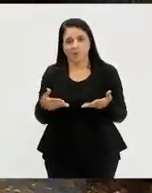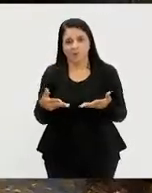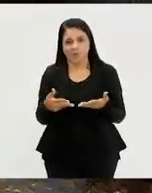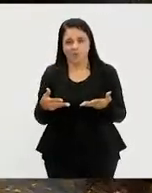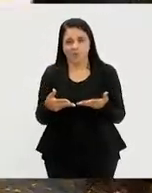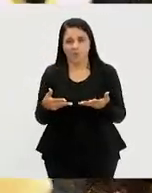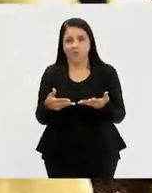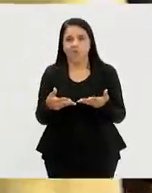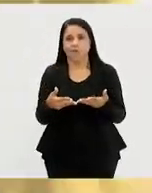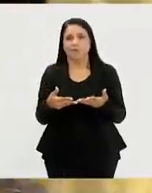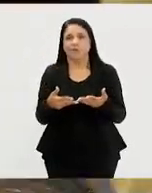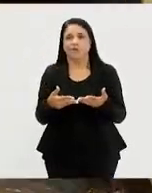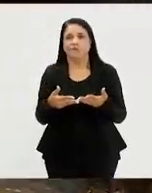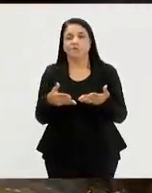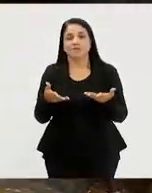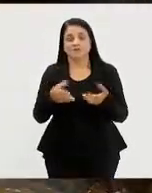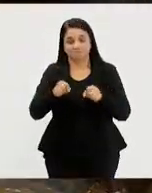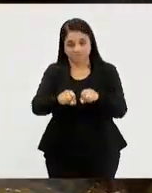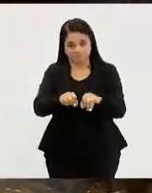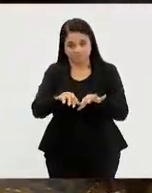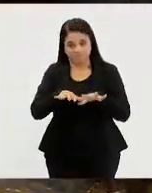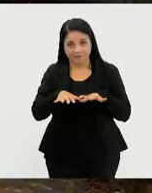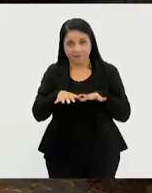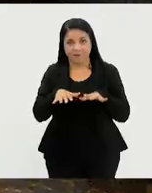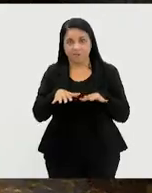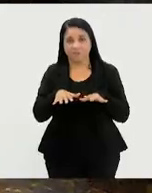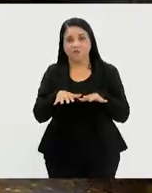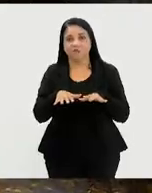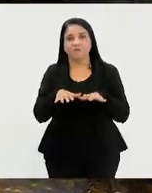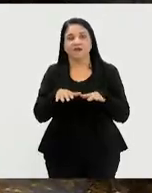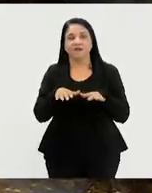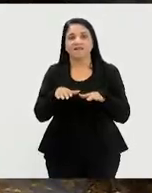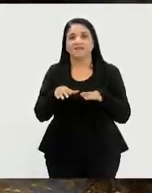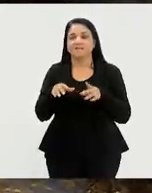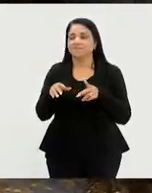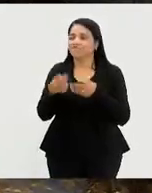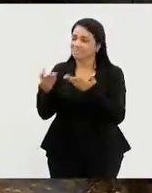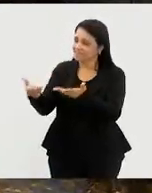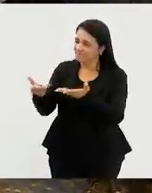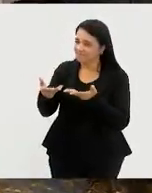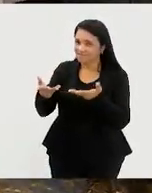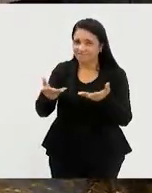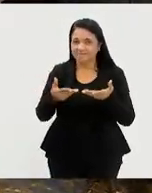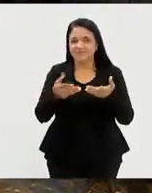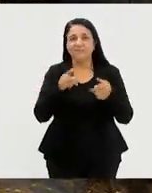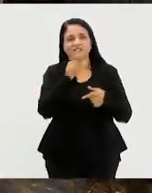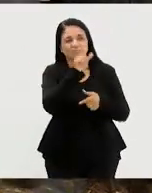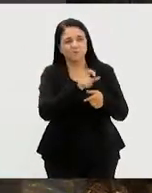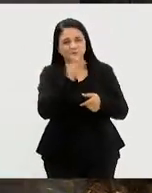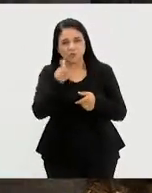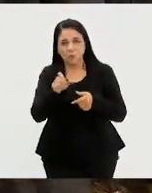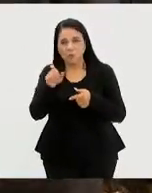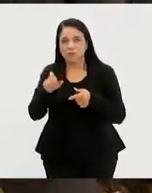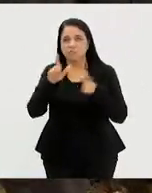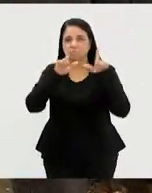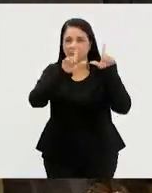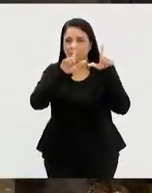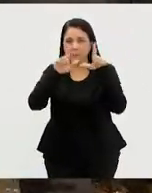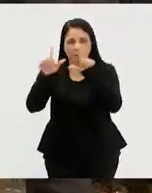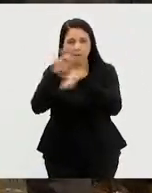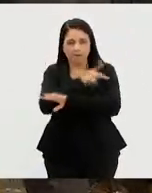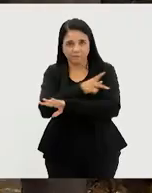fazendo essa sessão aqui para atender as pessoas que vieram prestigiar a exposição e também estão aqui no